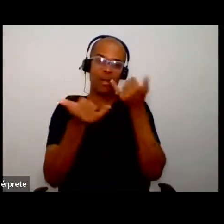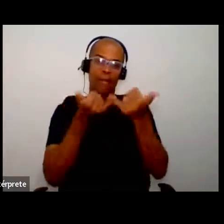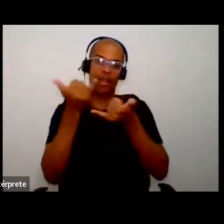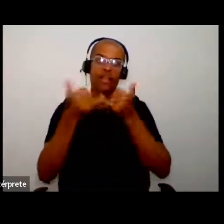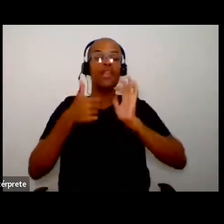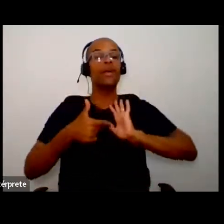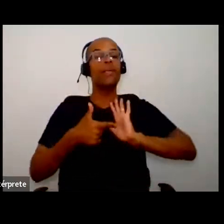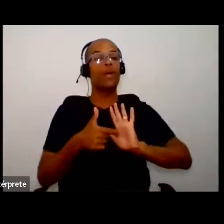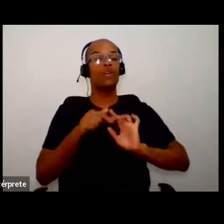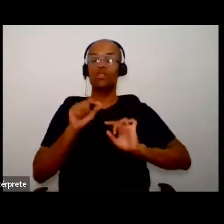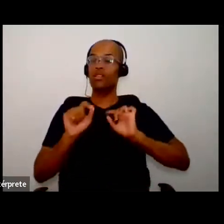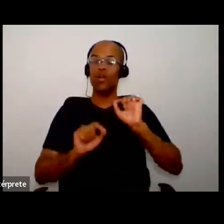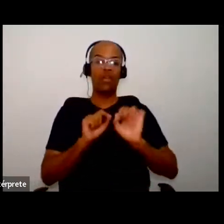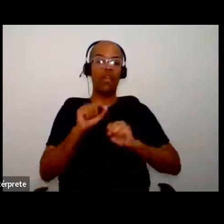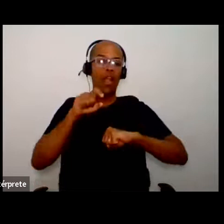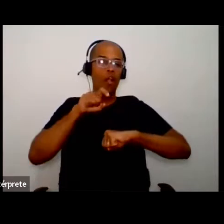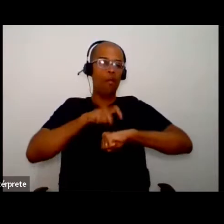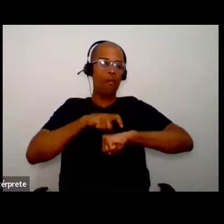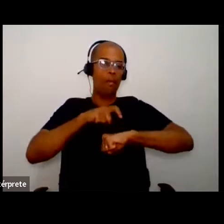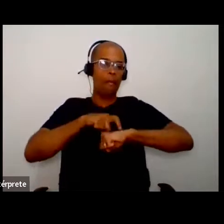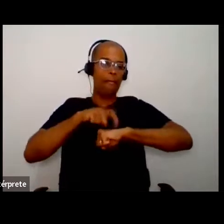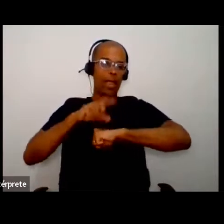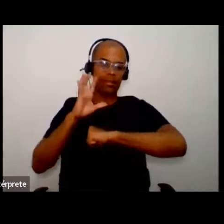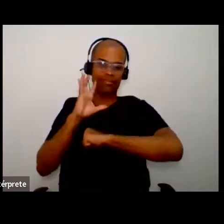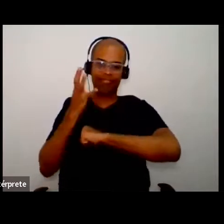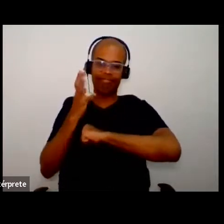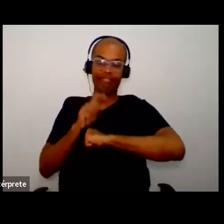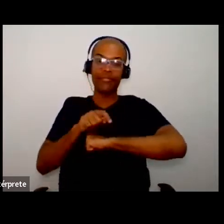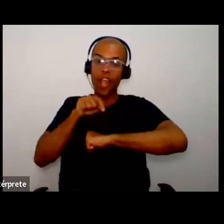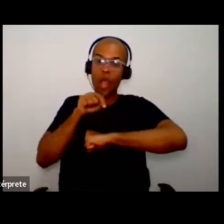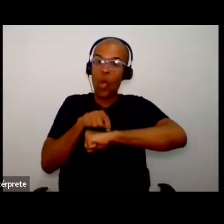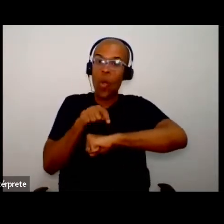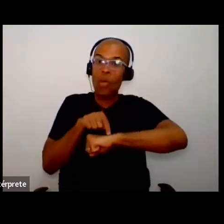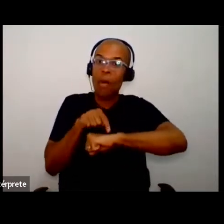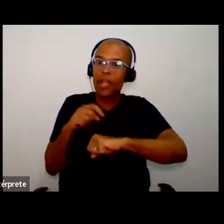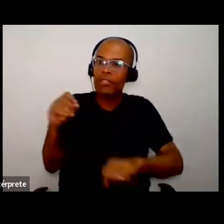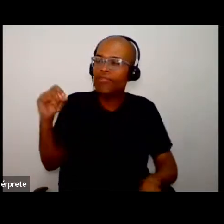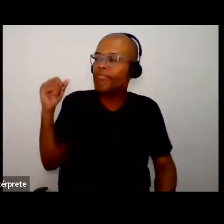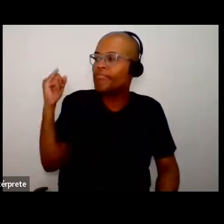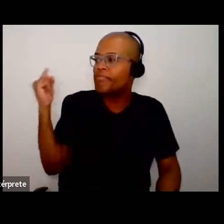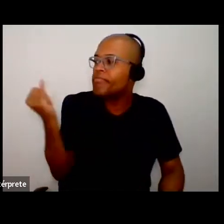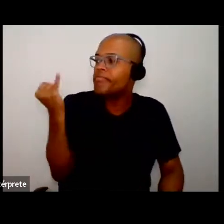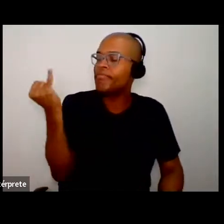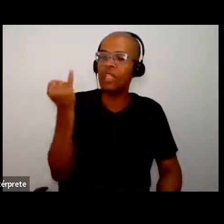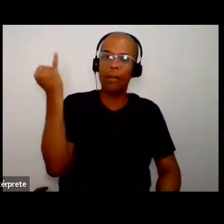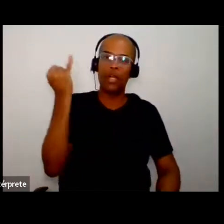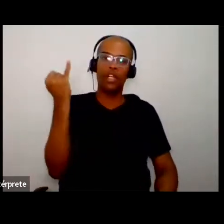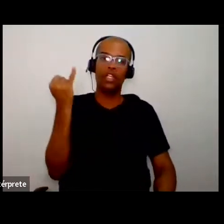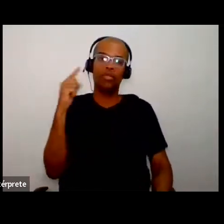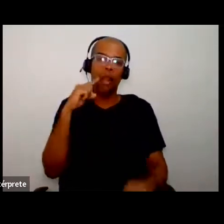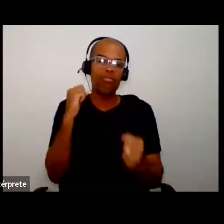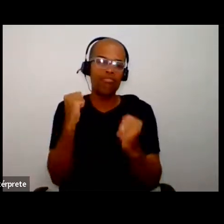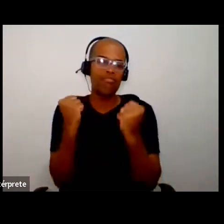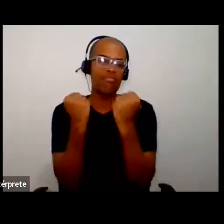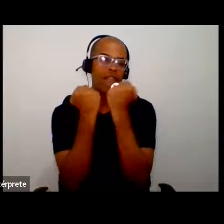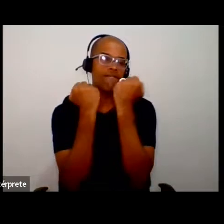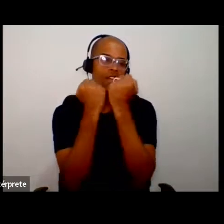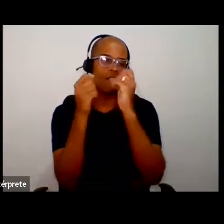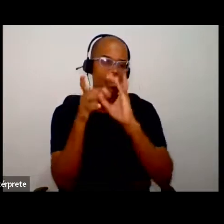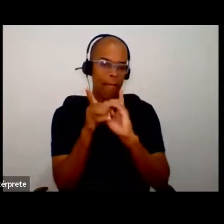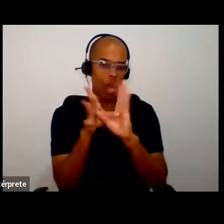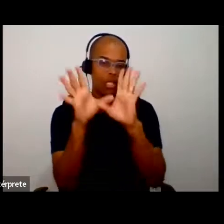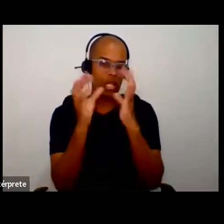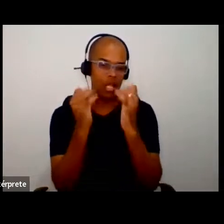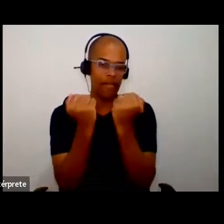o momento em que ele está acontecendo, que é um momento de grande importância para a defesa da democracia e